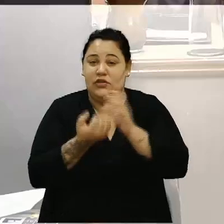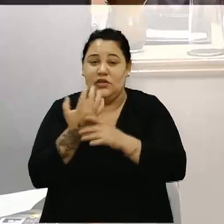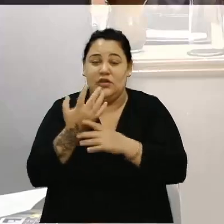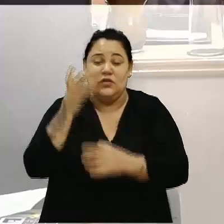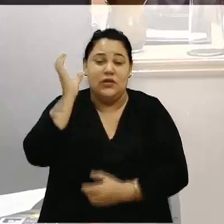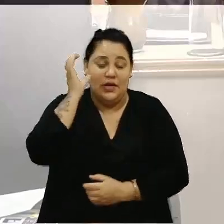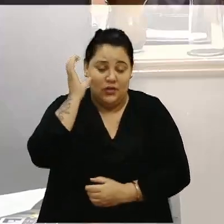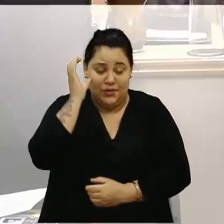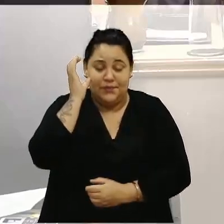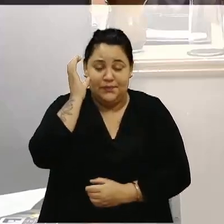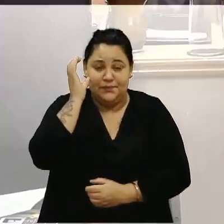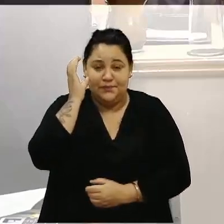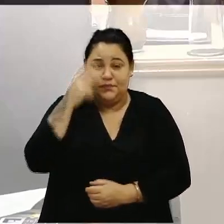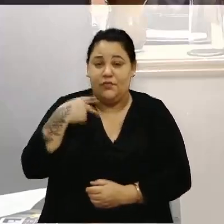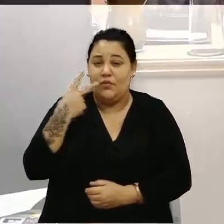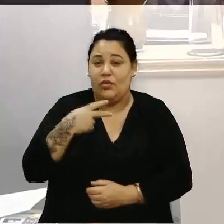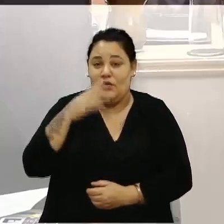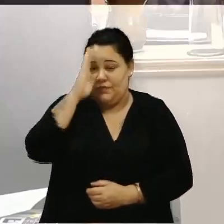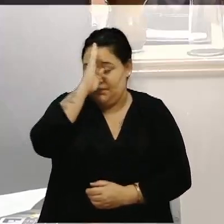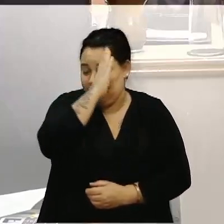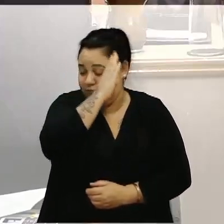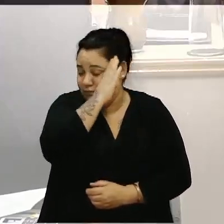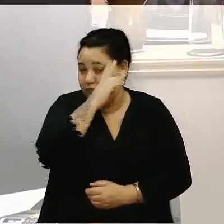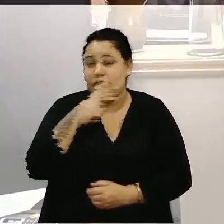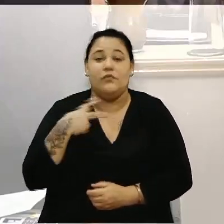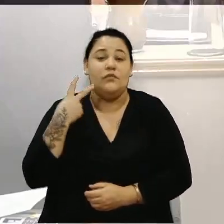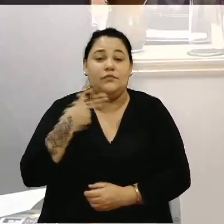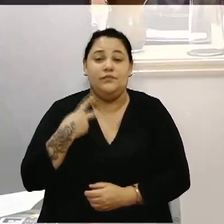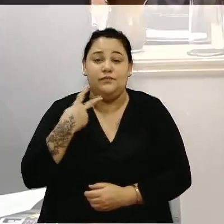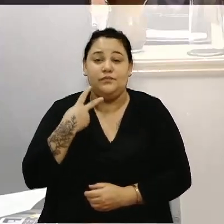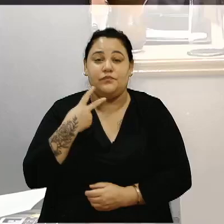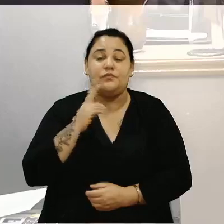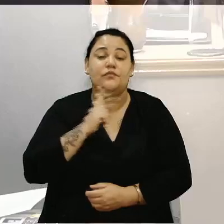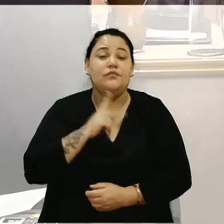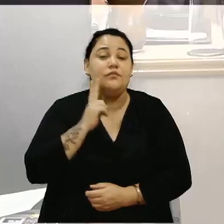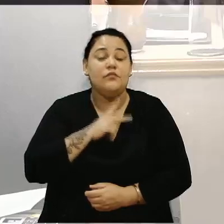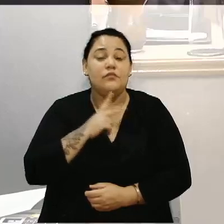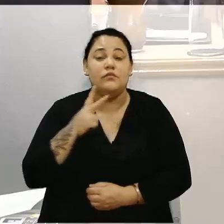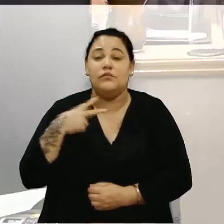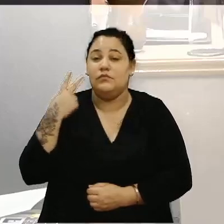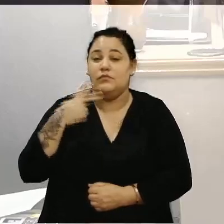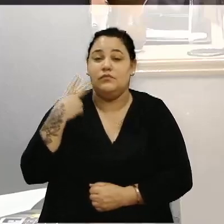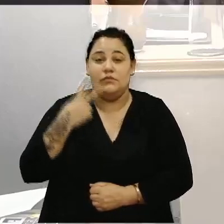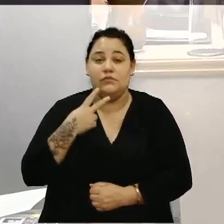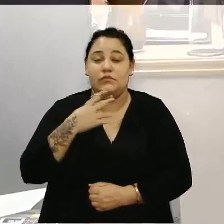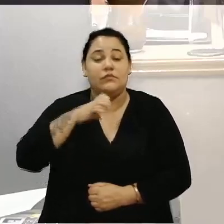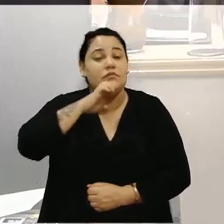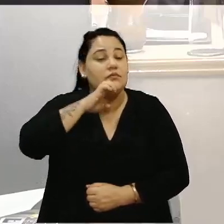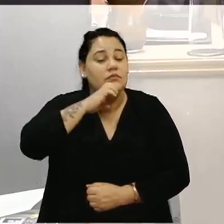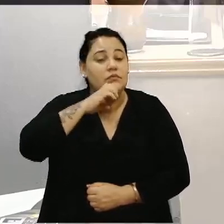vereador Cadori, vereador Adriano Bressan, vereador Renato de Oliveira, vereadora Estela